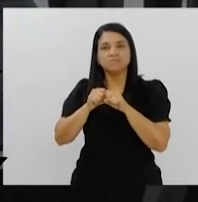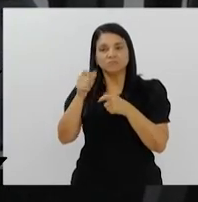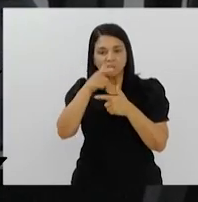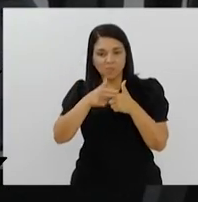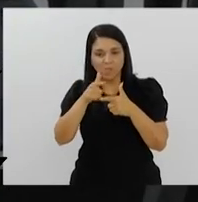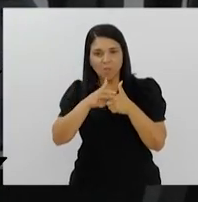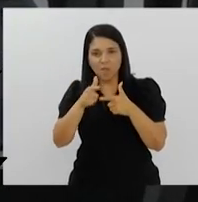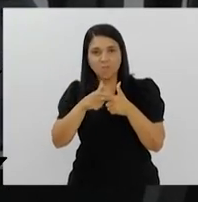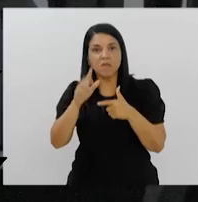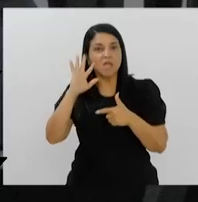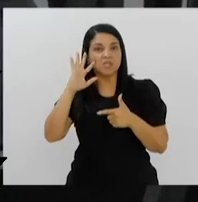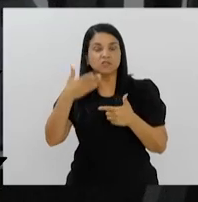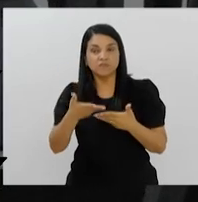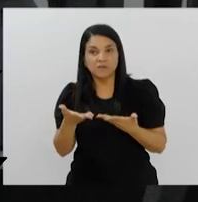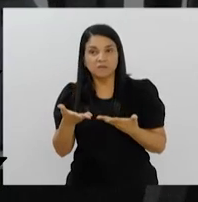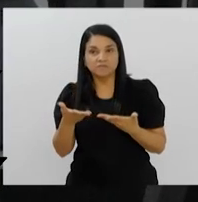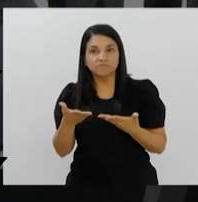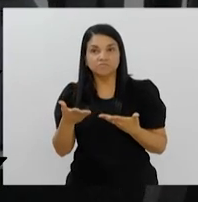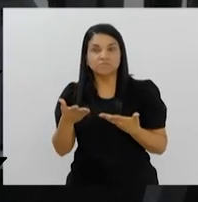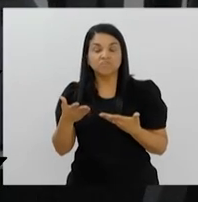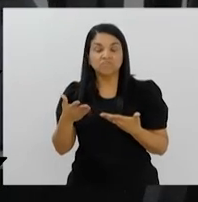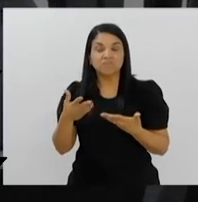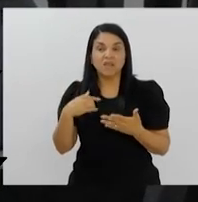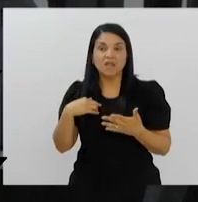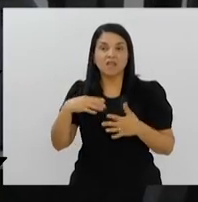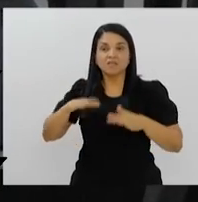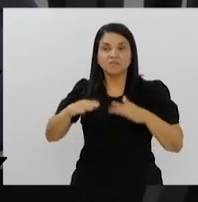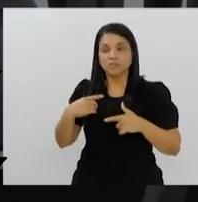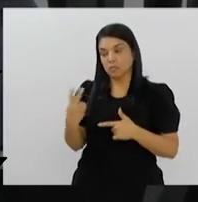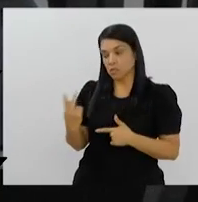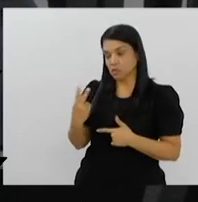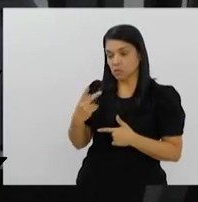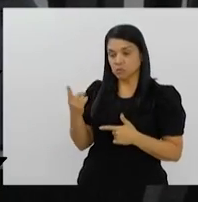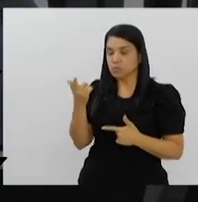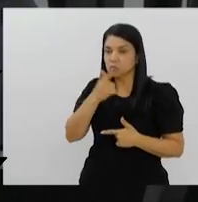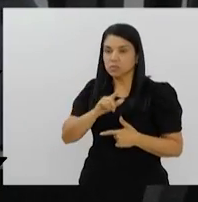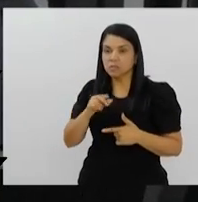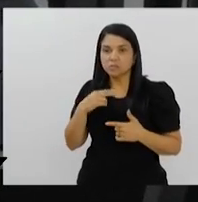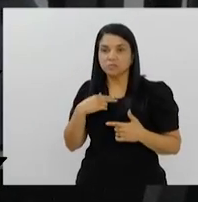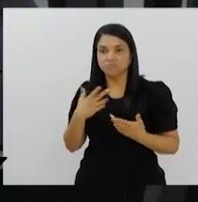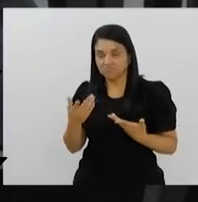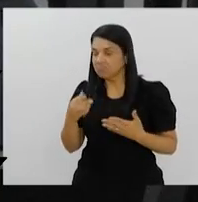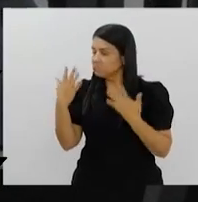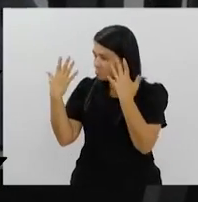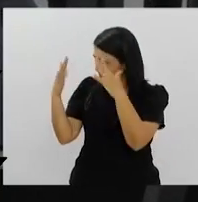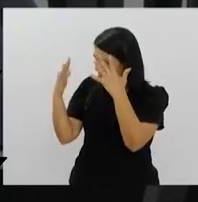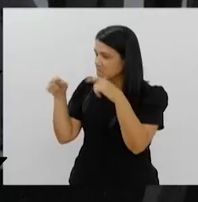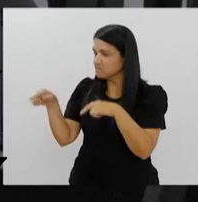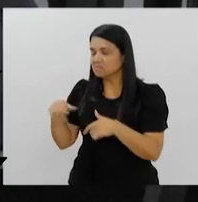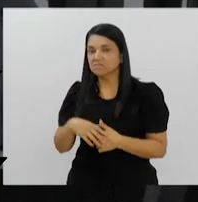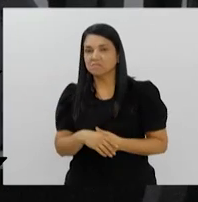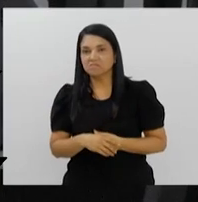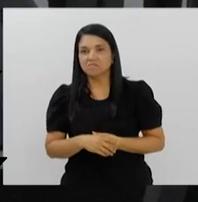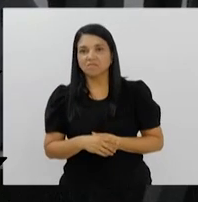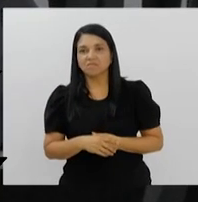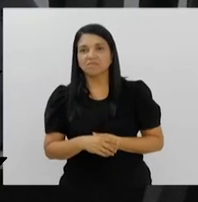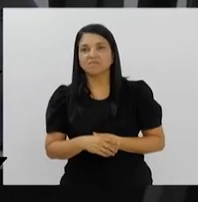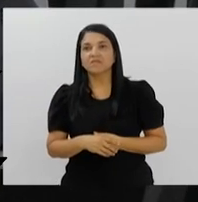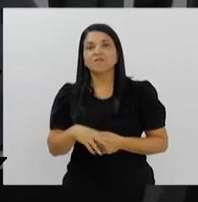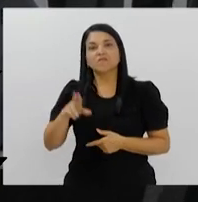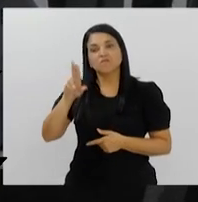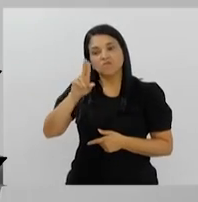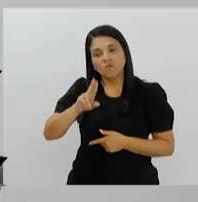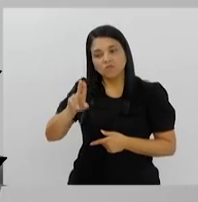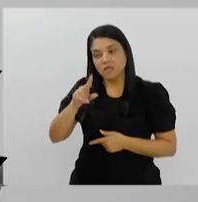que talvez a gente não consiga aqui estabelecer nem eu nem o nem o o representante da Unimed ferge parabéns pra senhora vou usar das